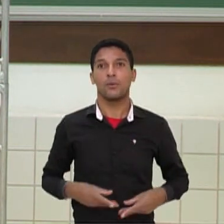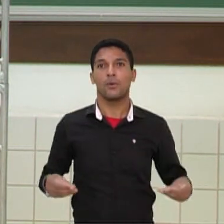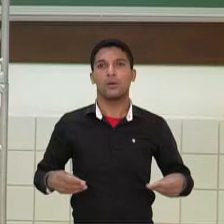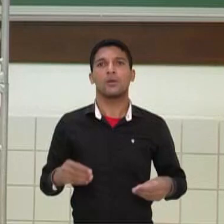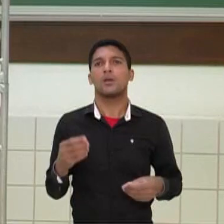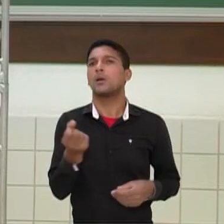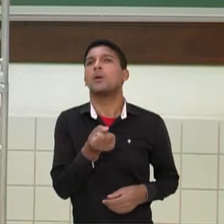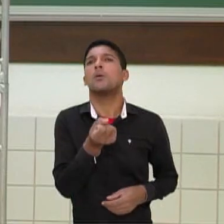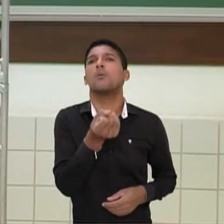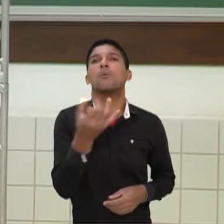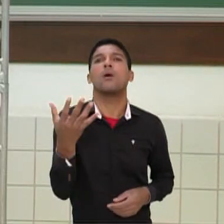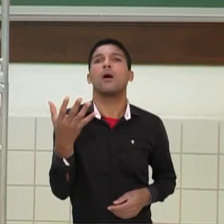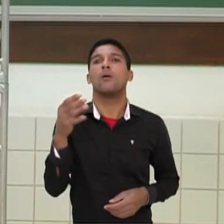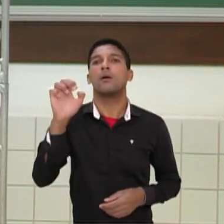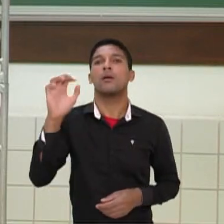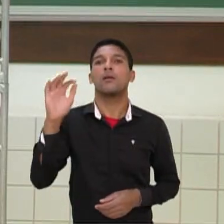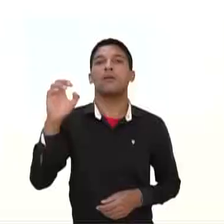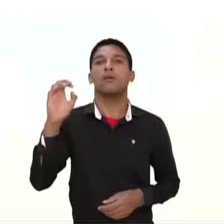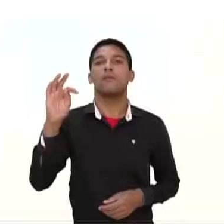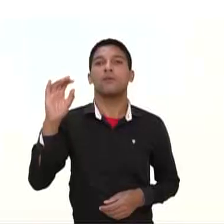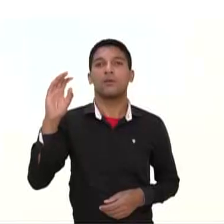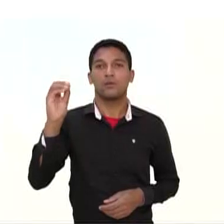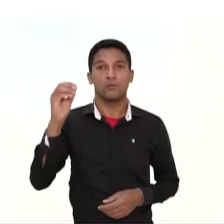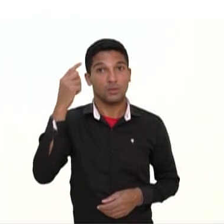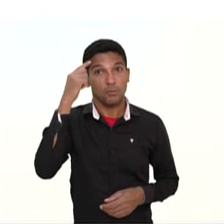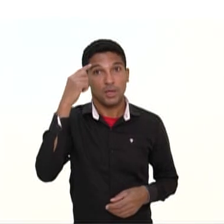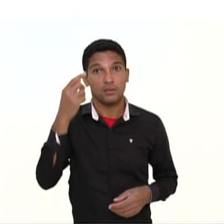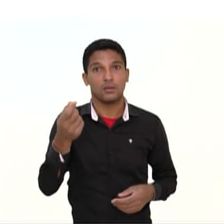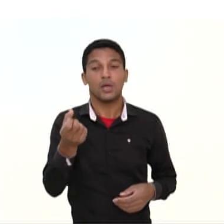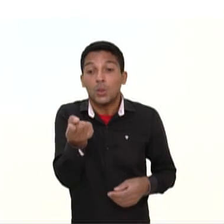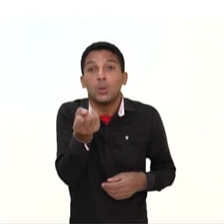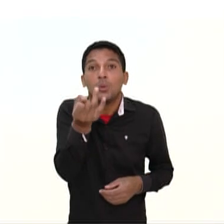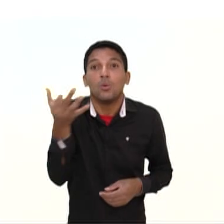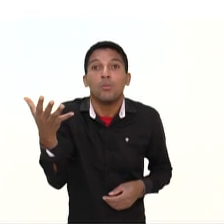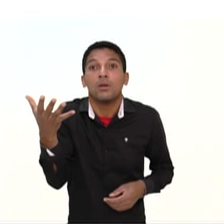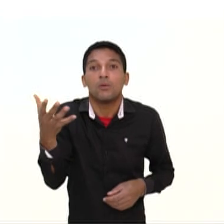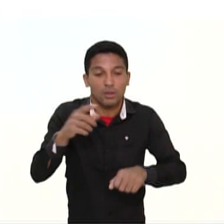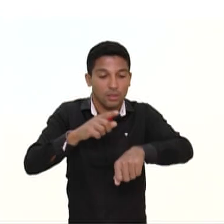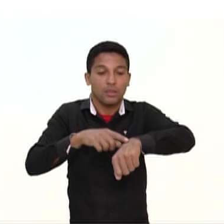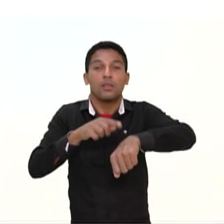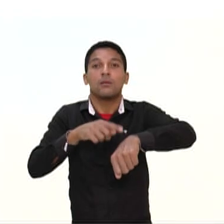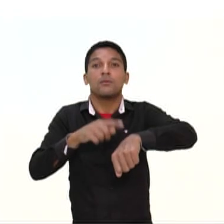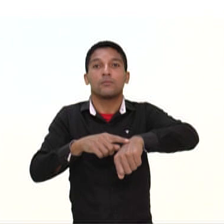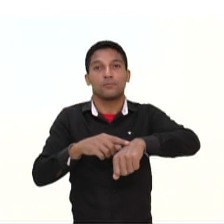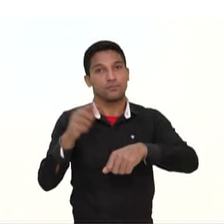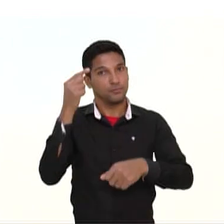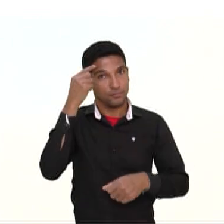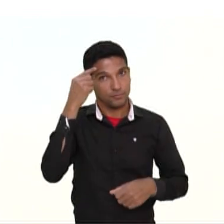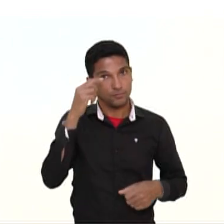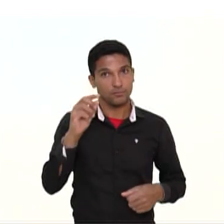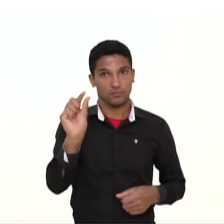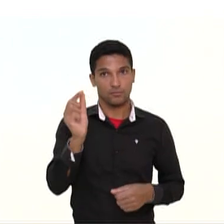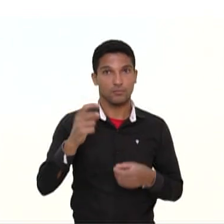falando, né? Pensa nisso aí, tenta resolver e eu já volto com a correção.